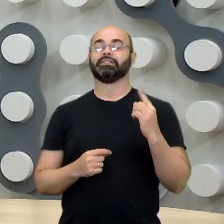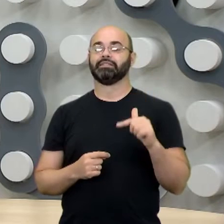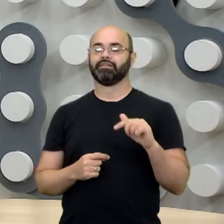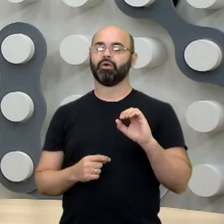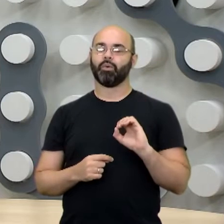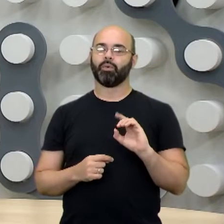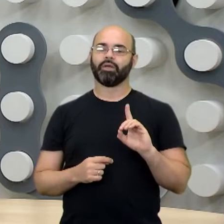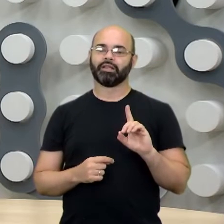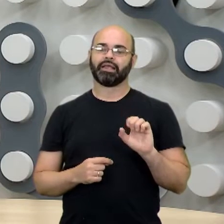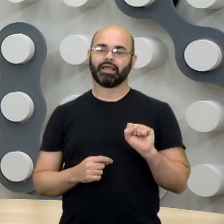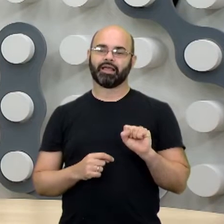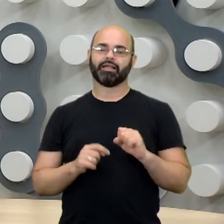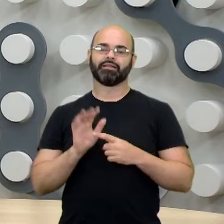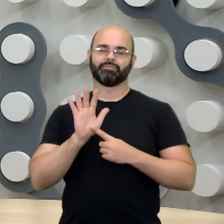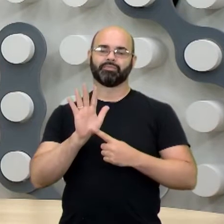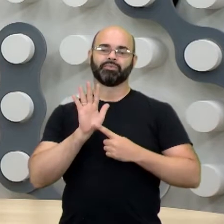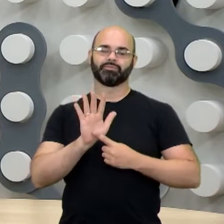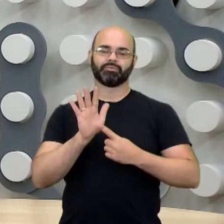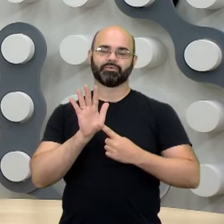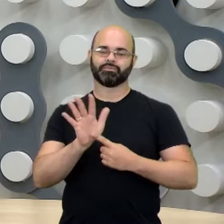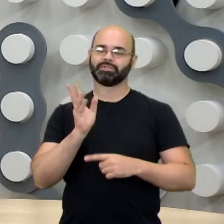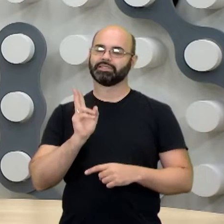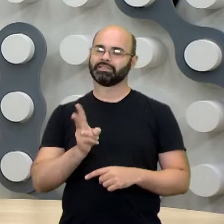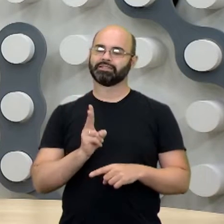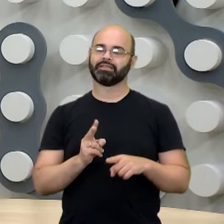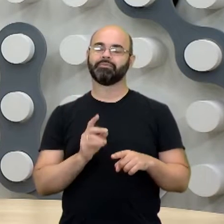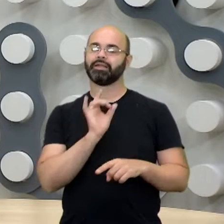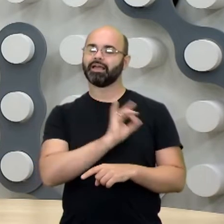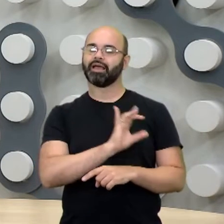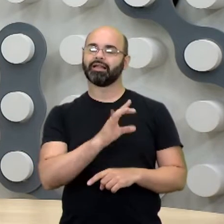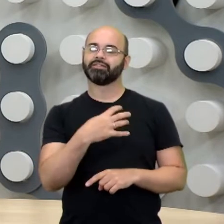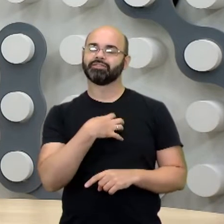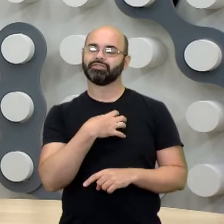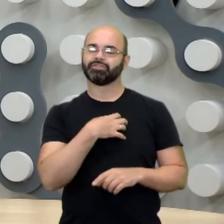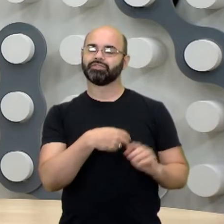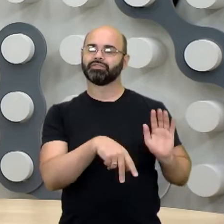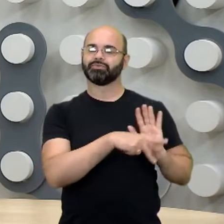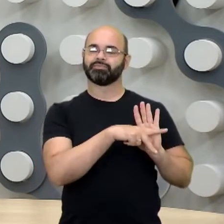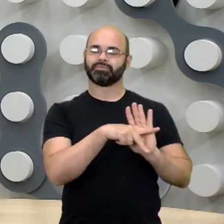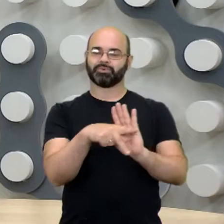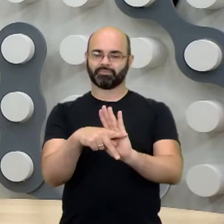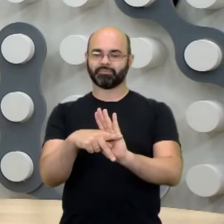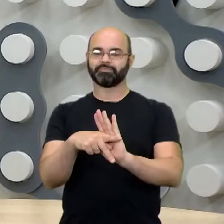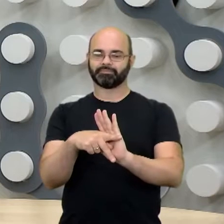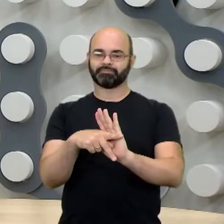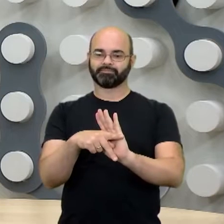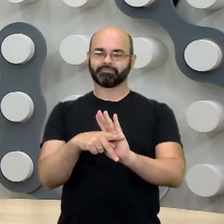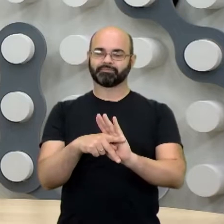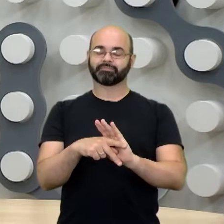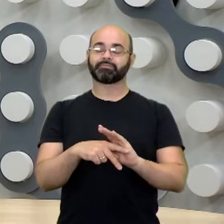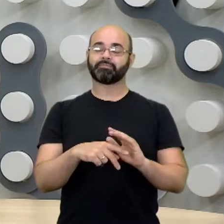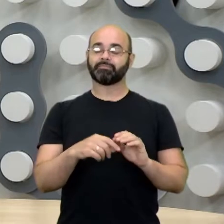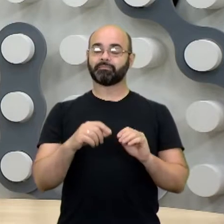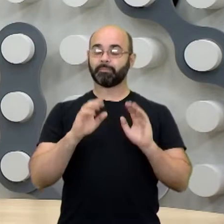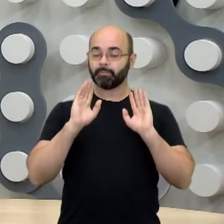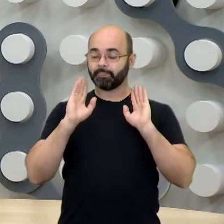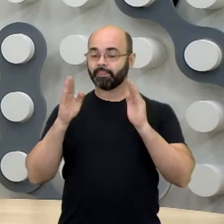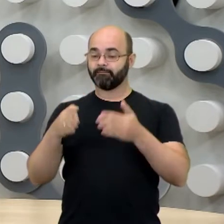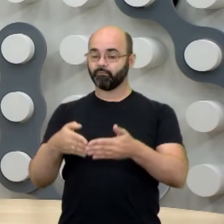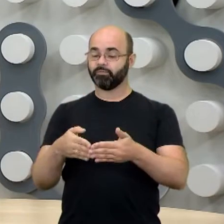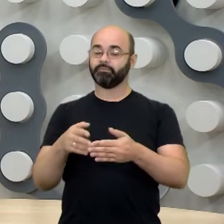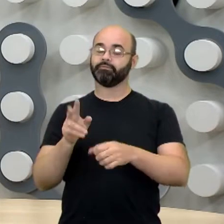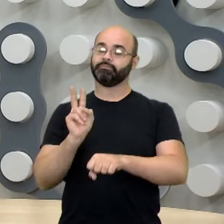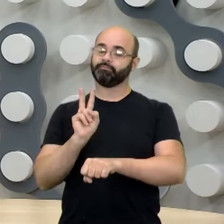Cada um aí com as suas características e classificações, né? Sempre, né, uma visualização para a preservação, né,